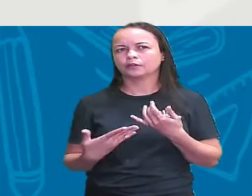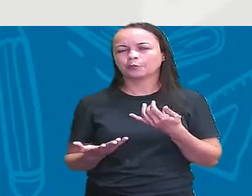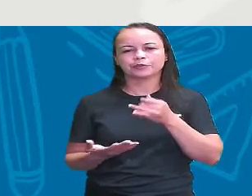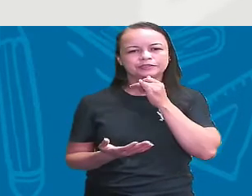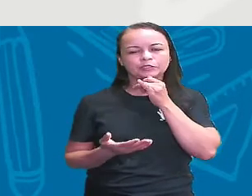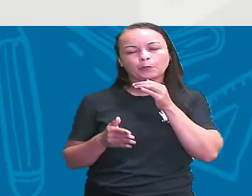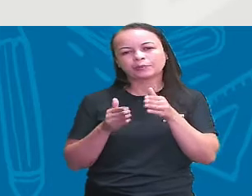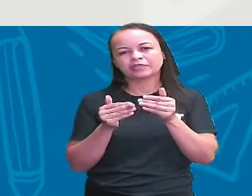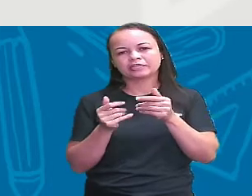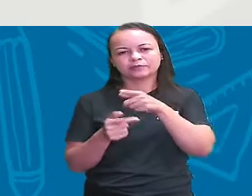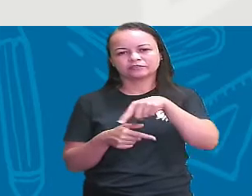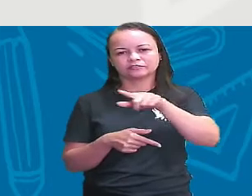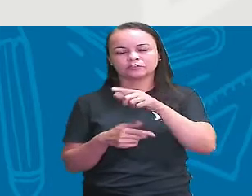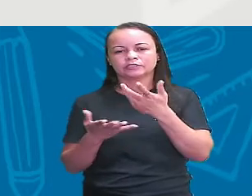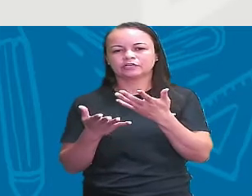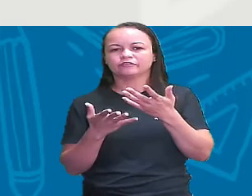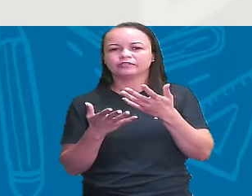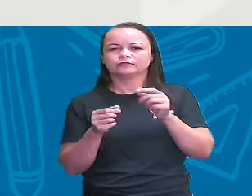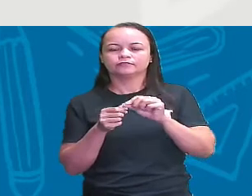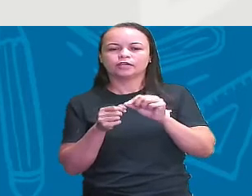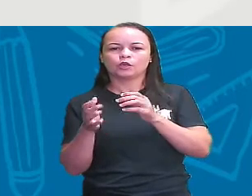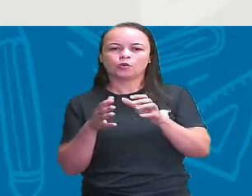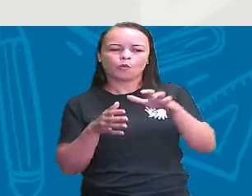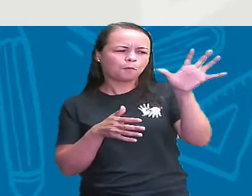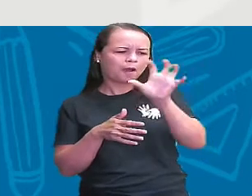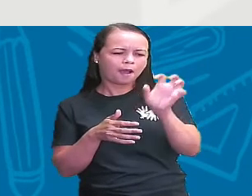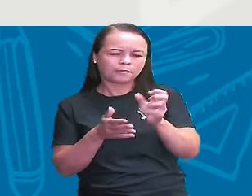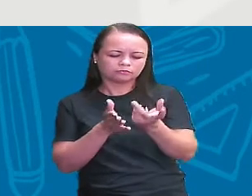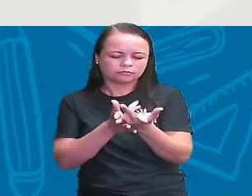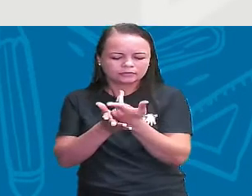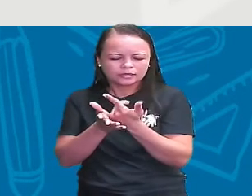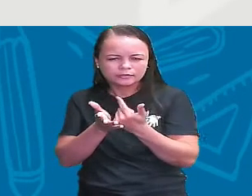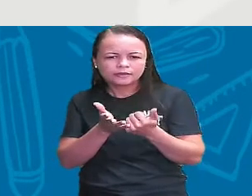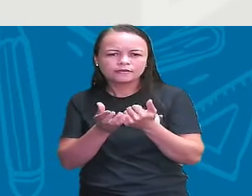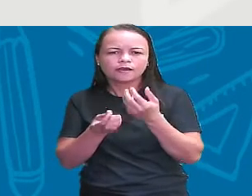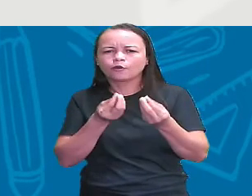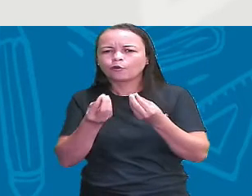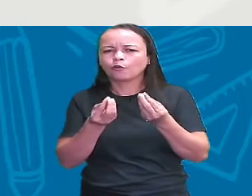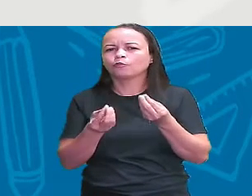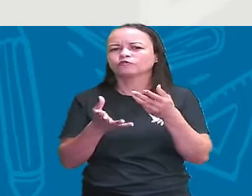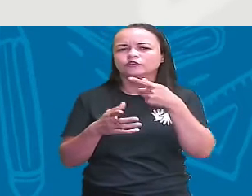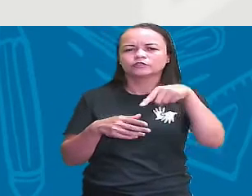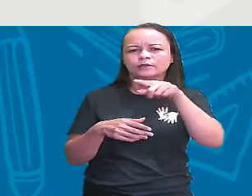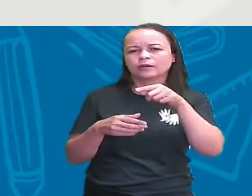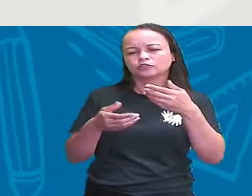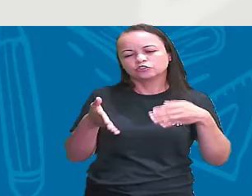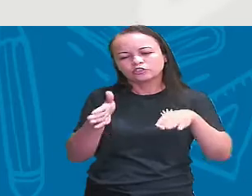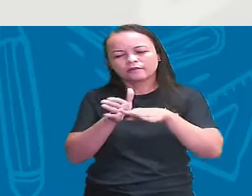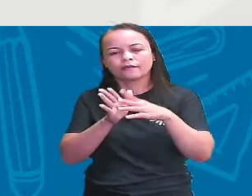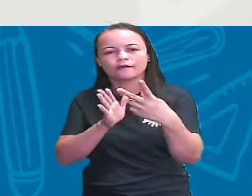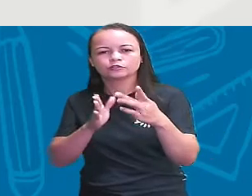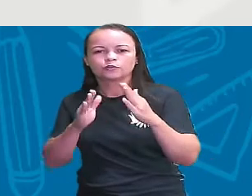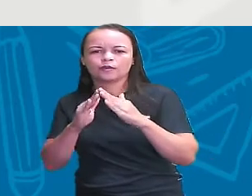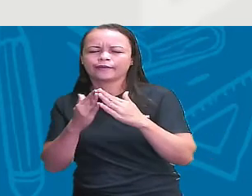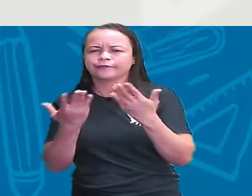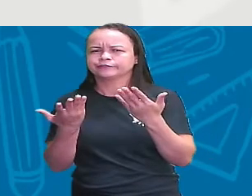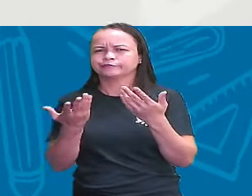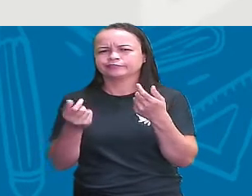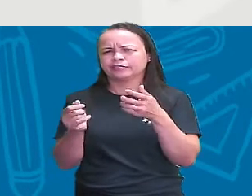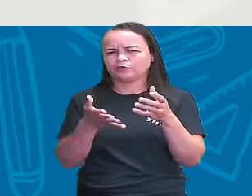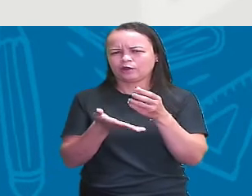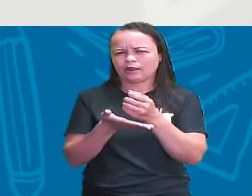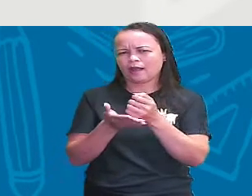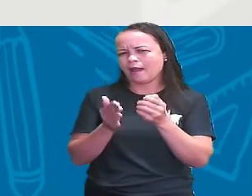um mapinha de como eu devo chegar na sua casa, como seria esse mapa que você iria construir? Você iria colocar padarias,